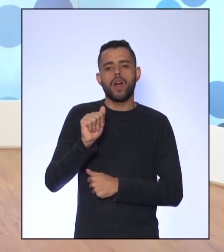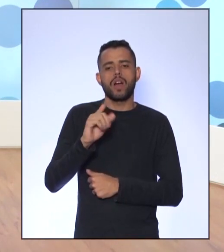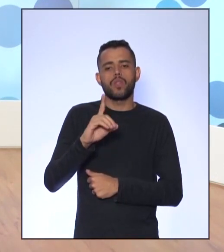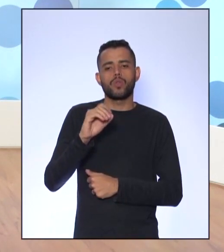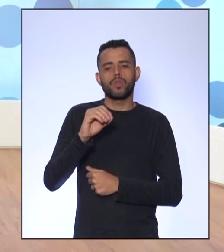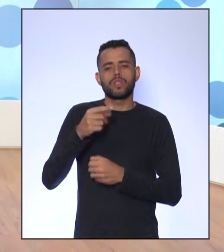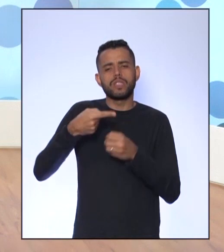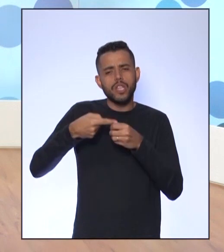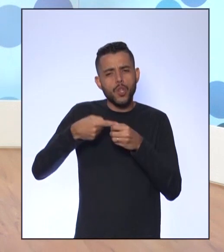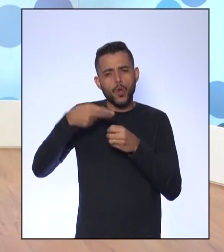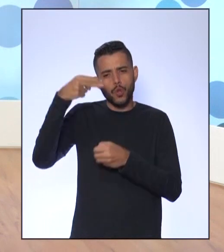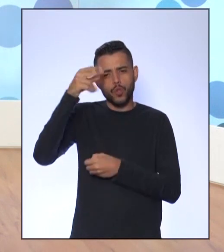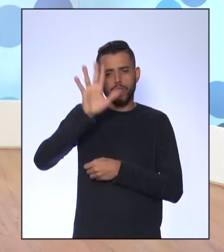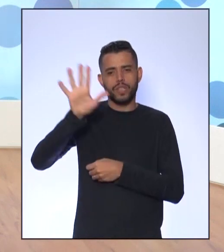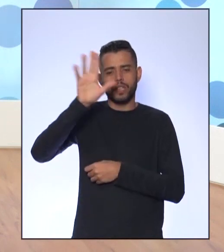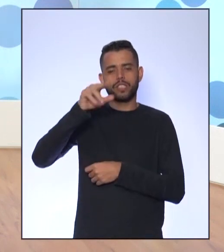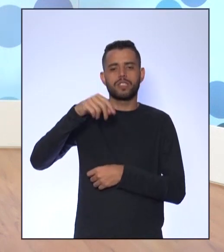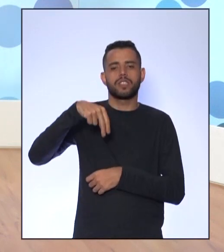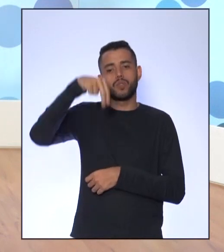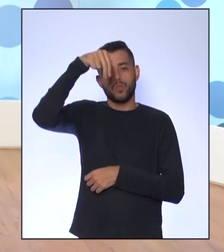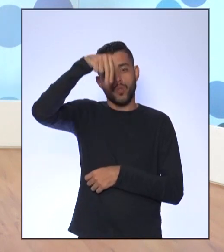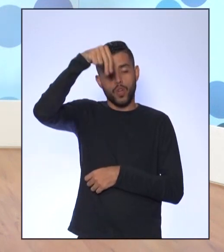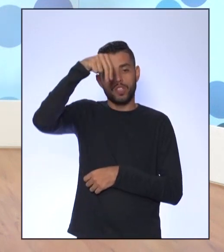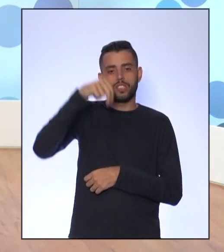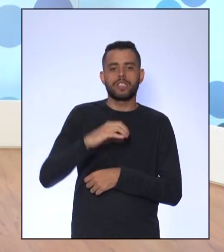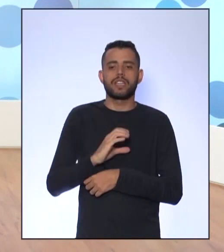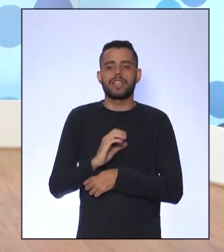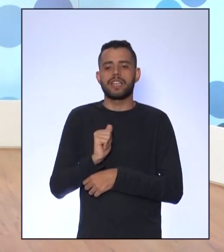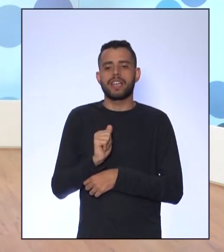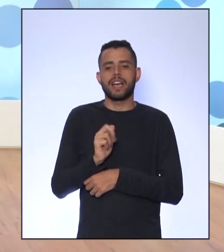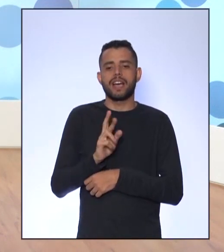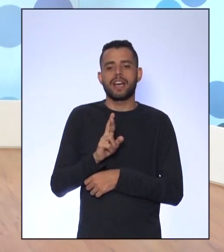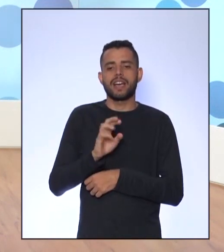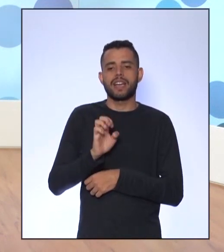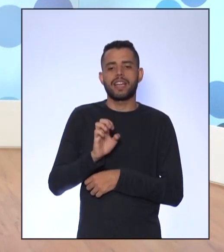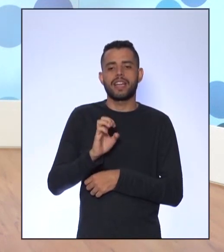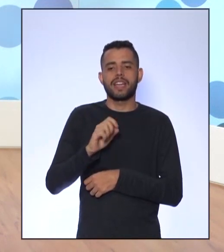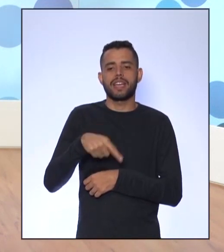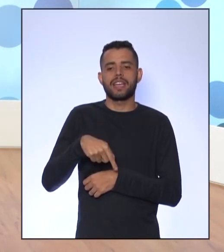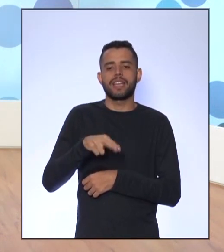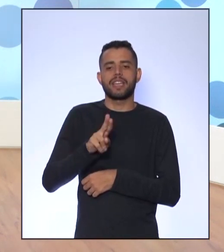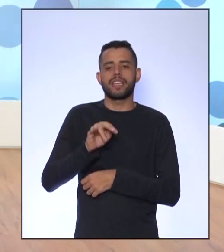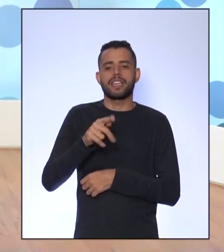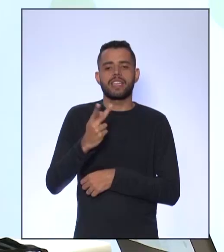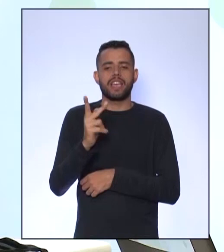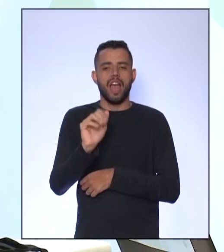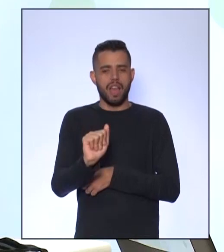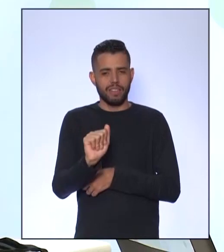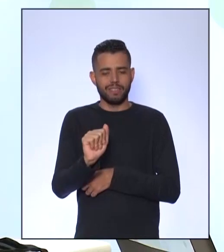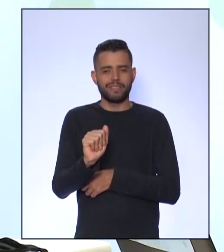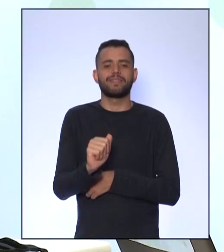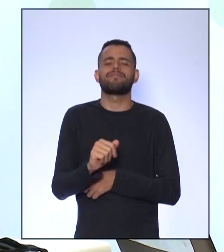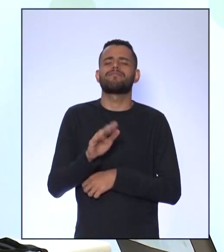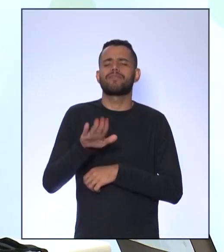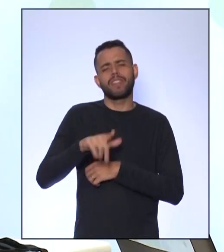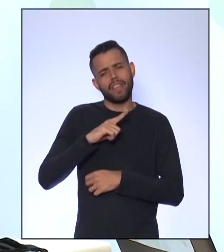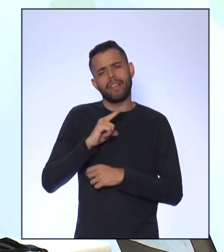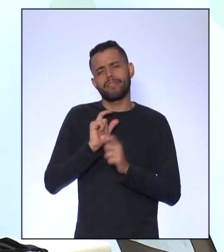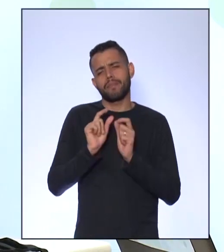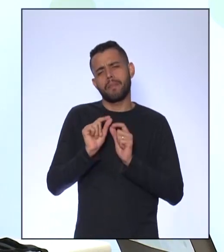carequinha na região Norte. Então, também podemos chamar isso de dialetos, né, professor? Isso muito presente